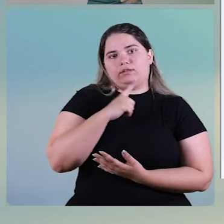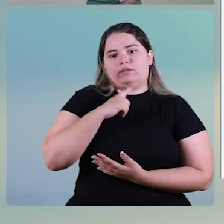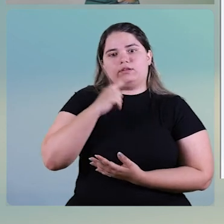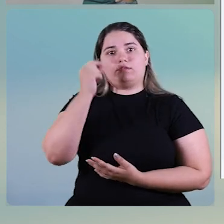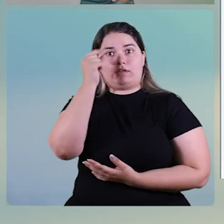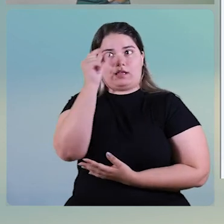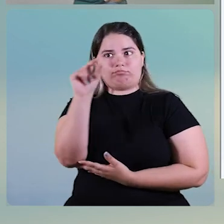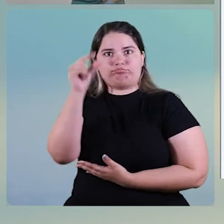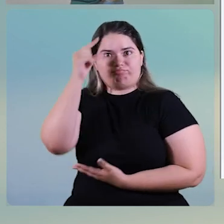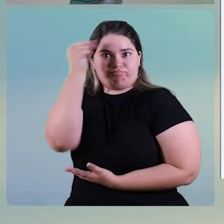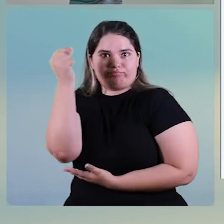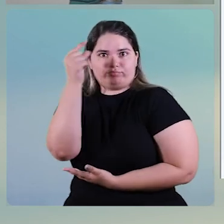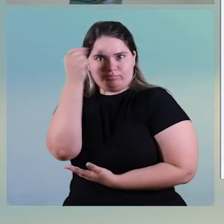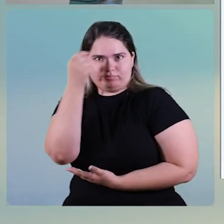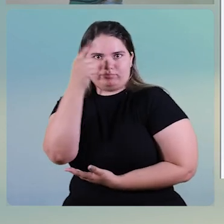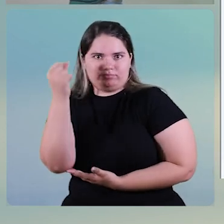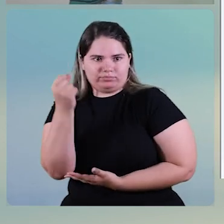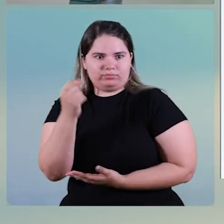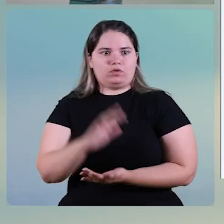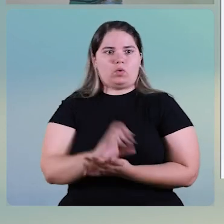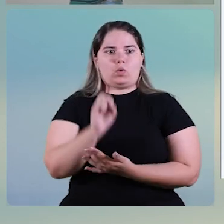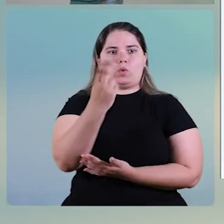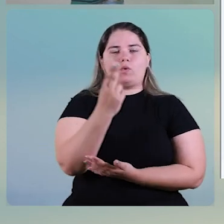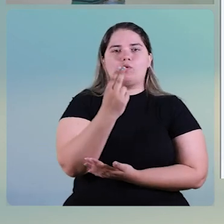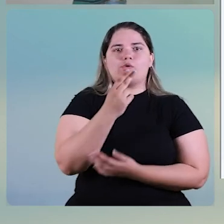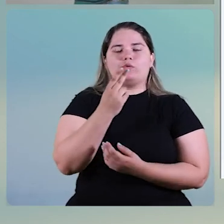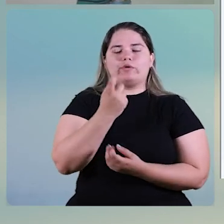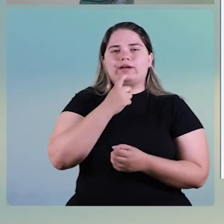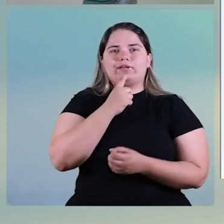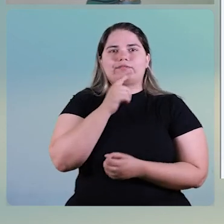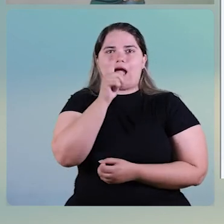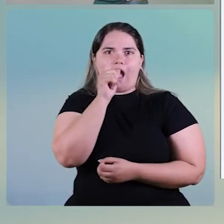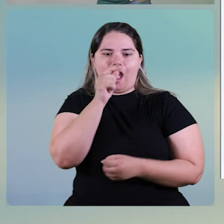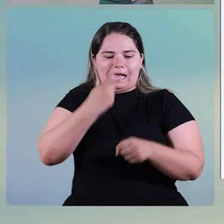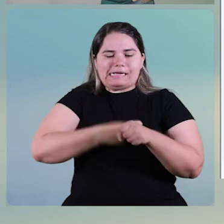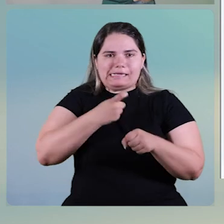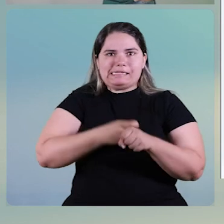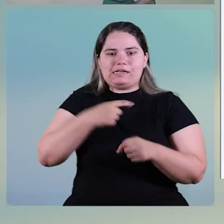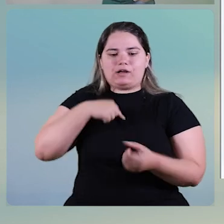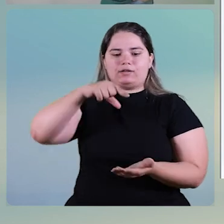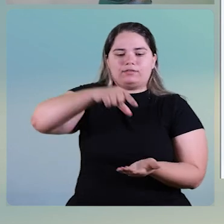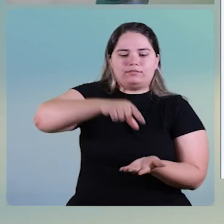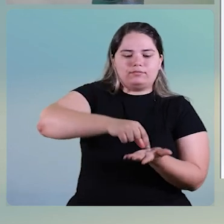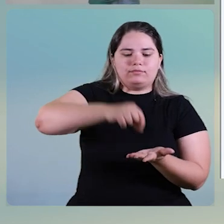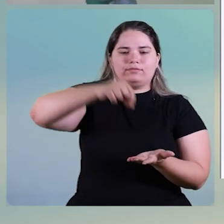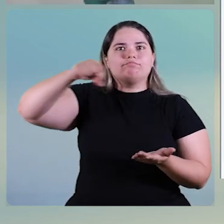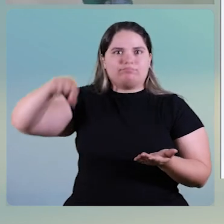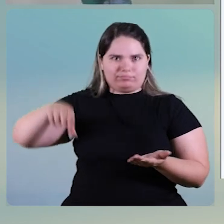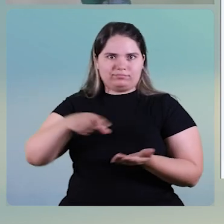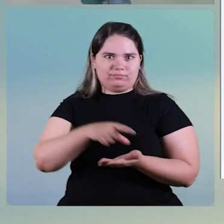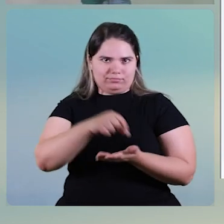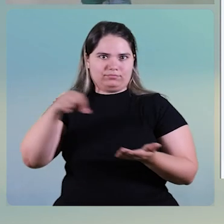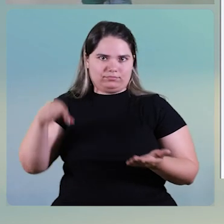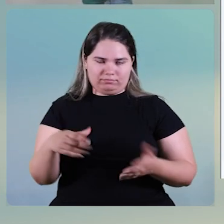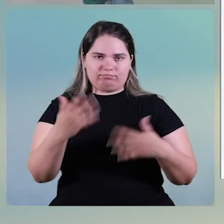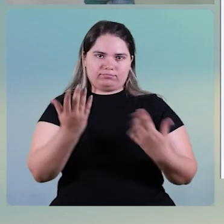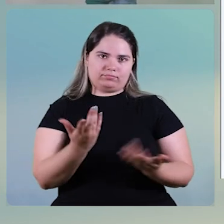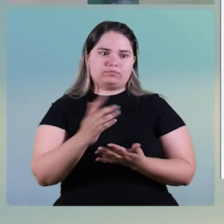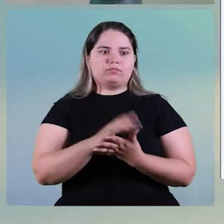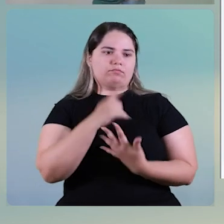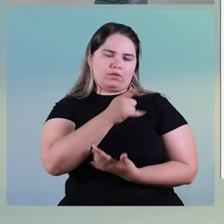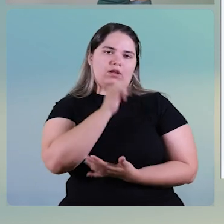A pinça, o pegador de gelo, representam alavancas interpotentes, tá?